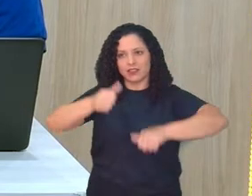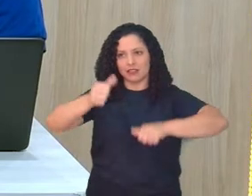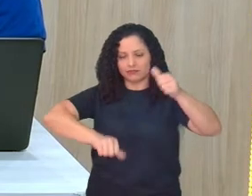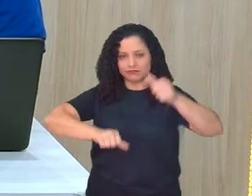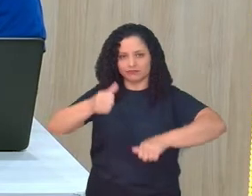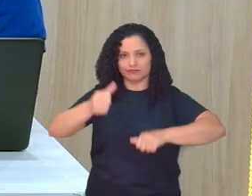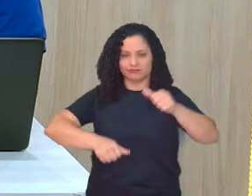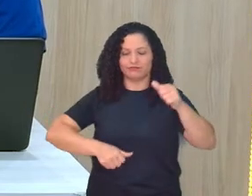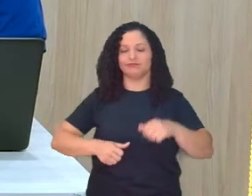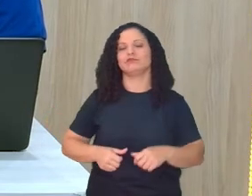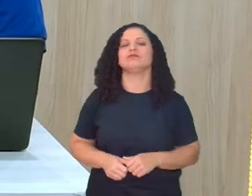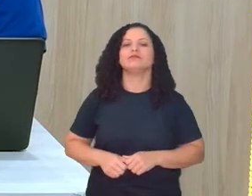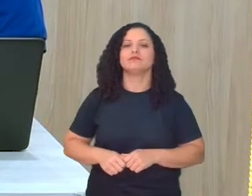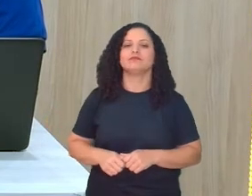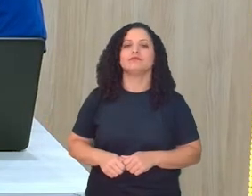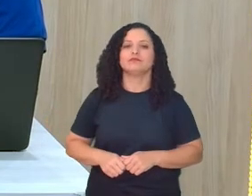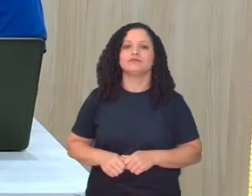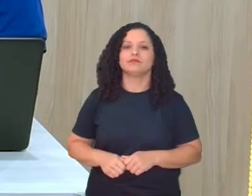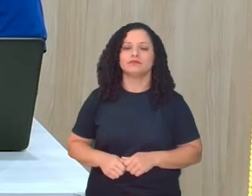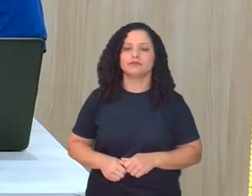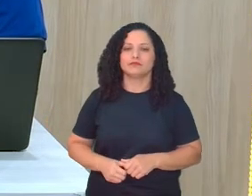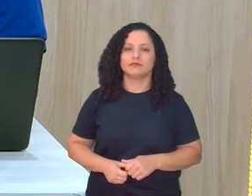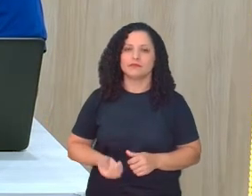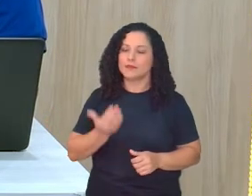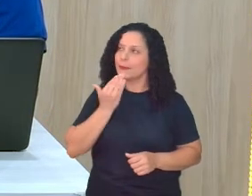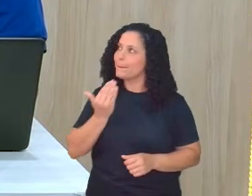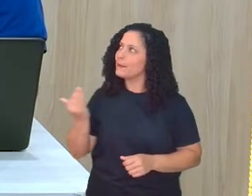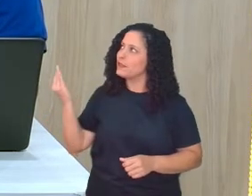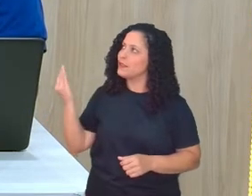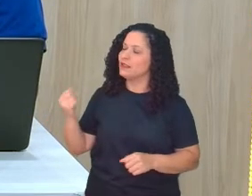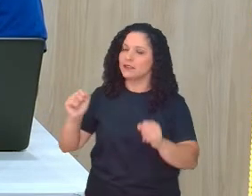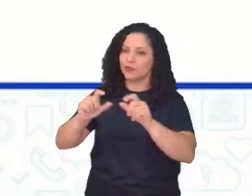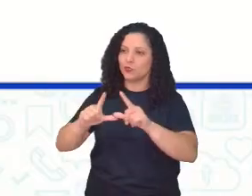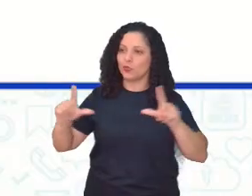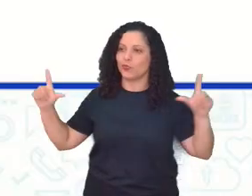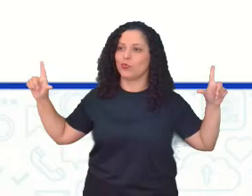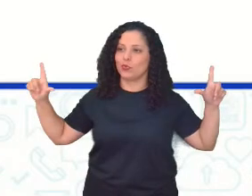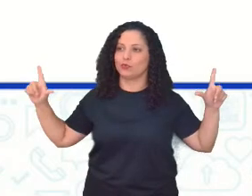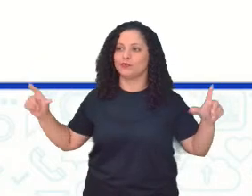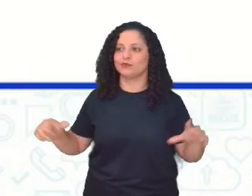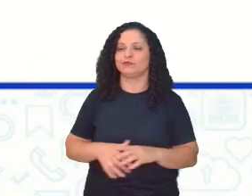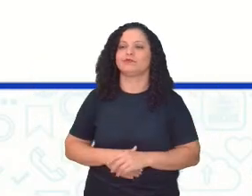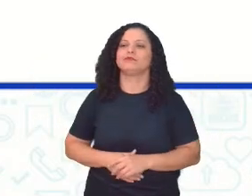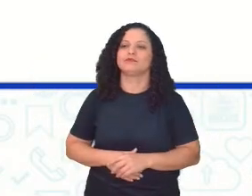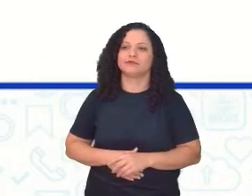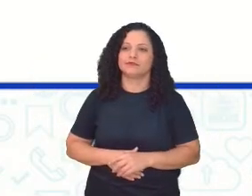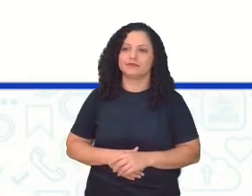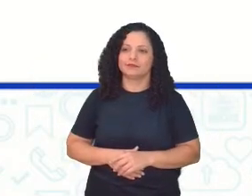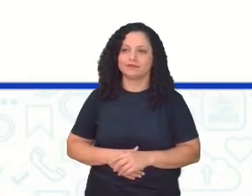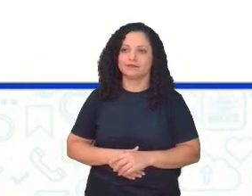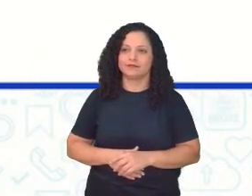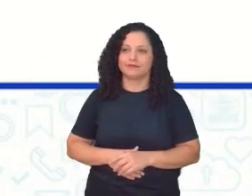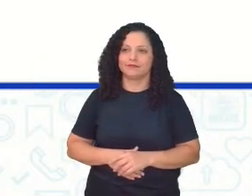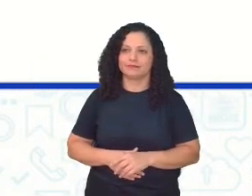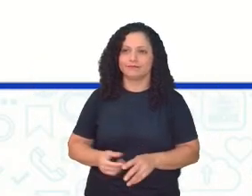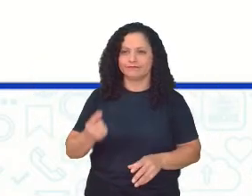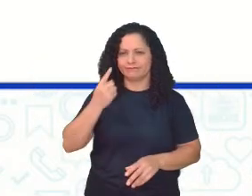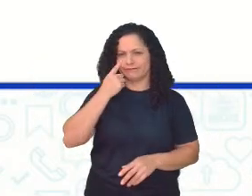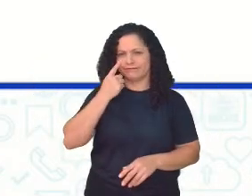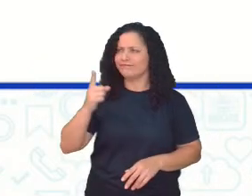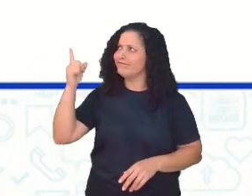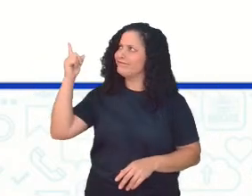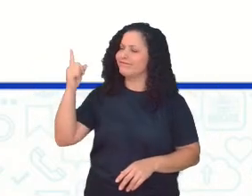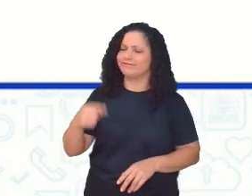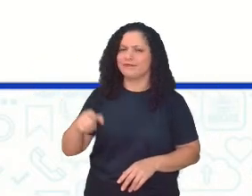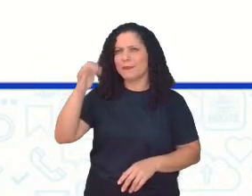tá? Vamos, por favor, Cleiton, tela cheia. Vejam, imaginar que o racismo no Brasil